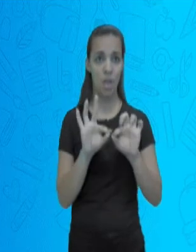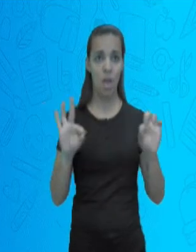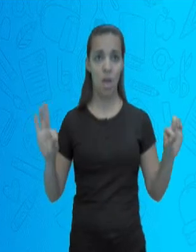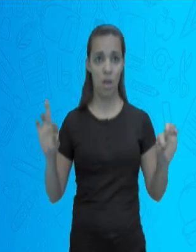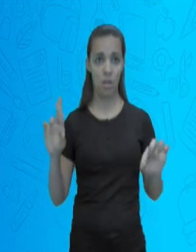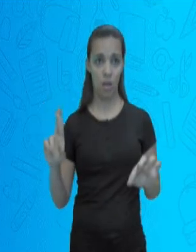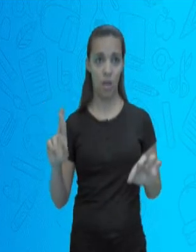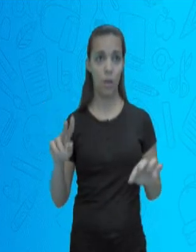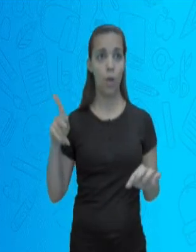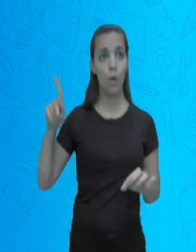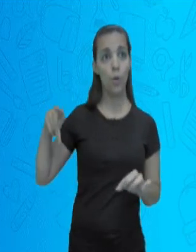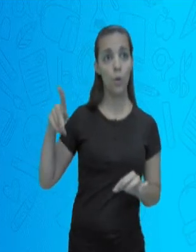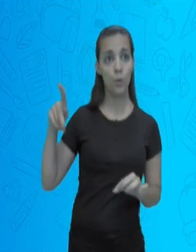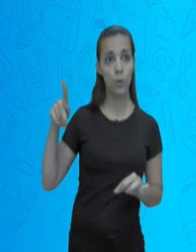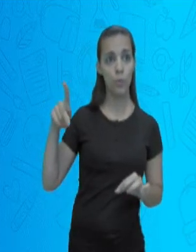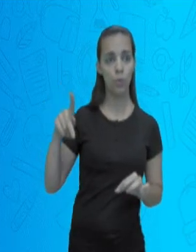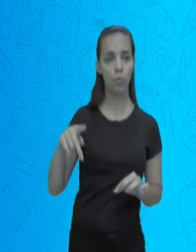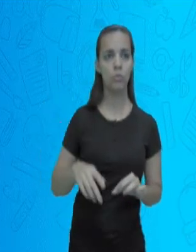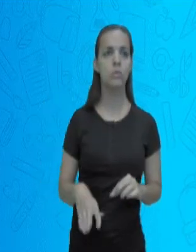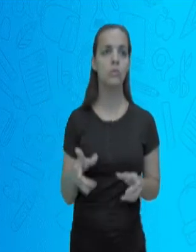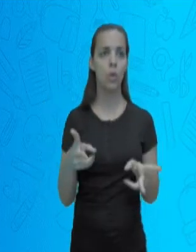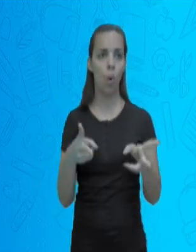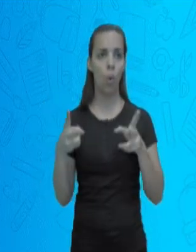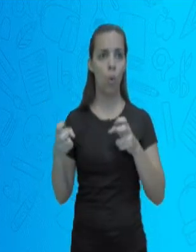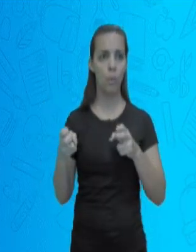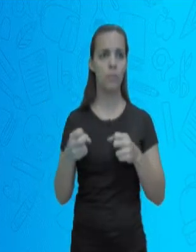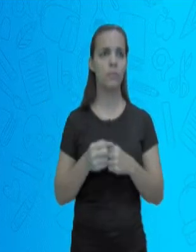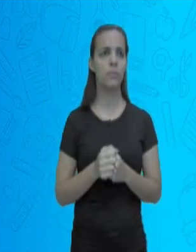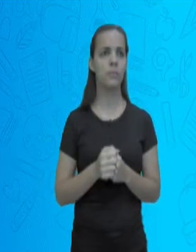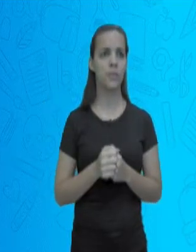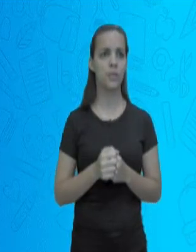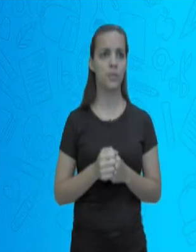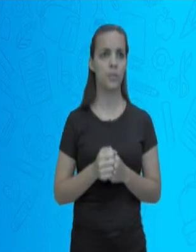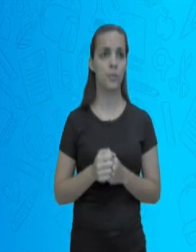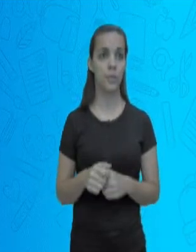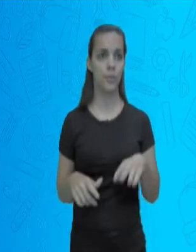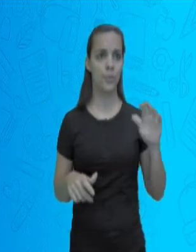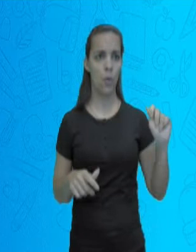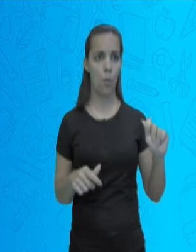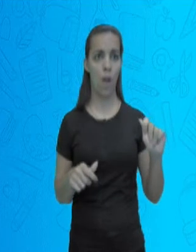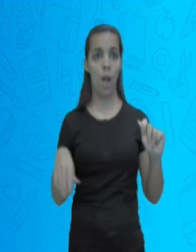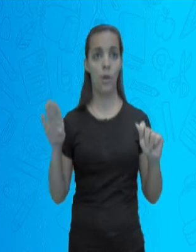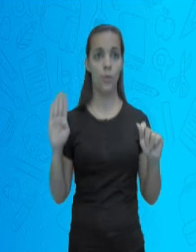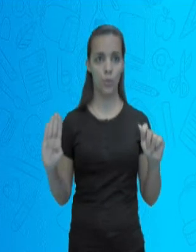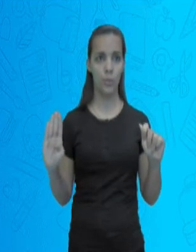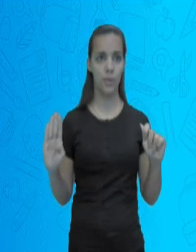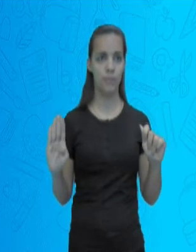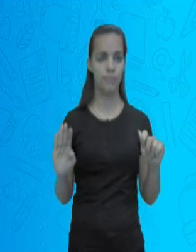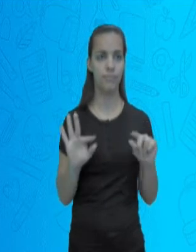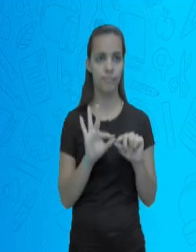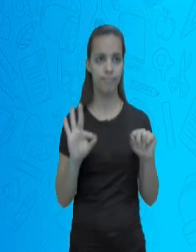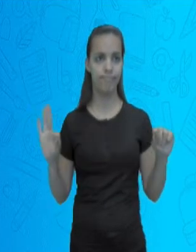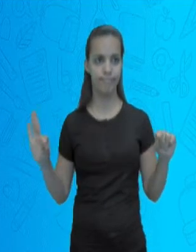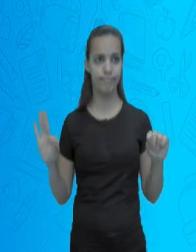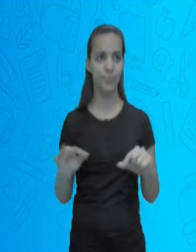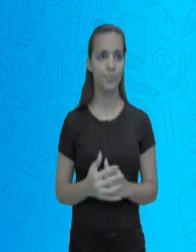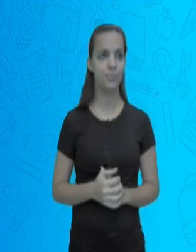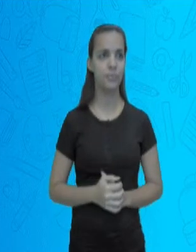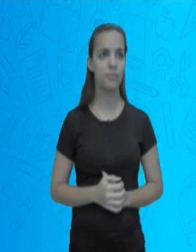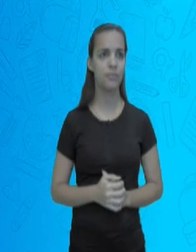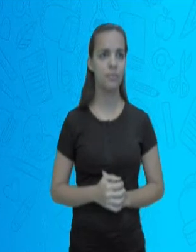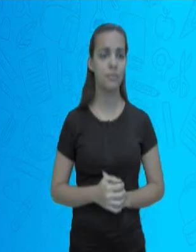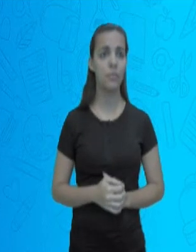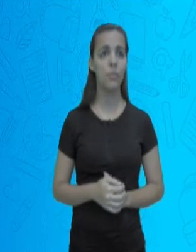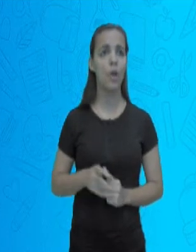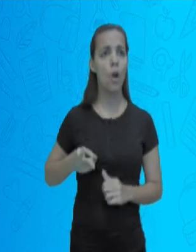os pontos compreendidos entre eles. Então, do ponto A ao ponto B, eu tenho infinitos pontos. O segmento